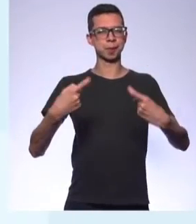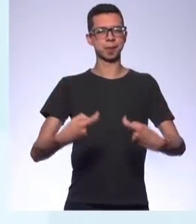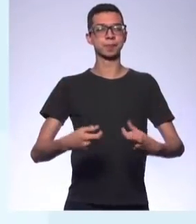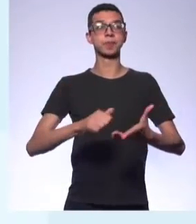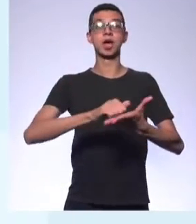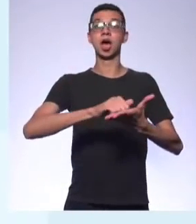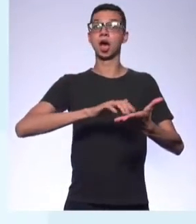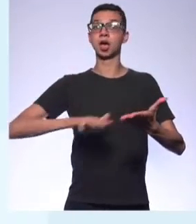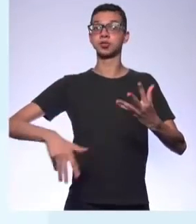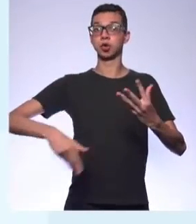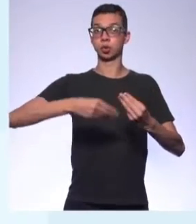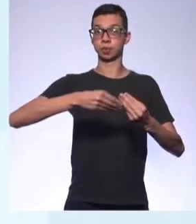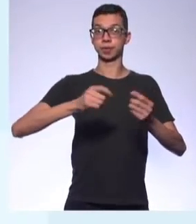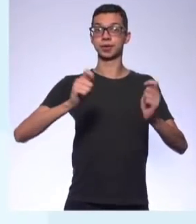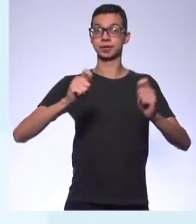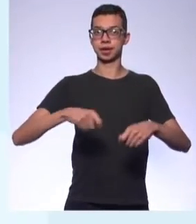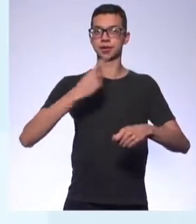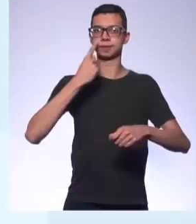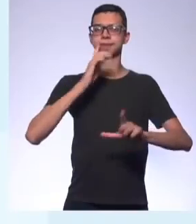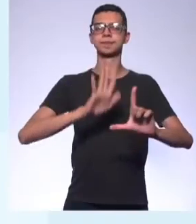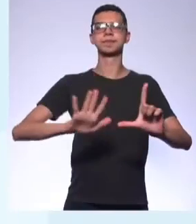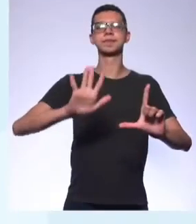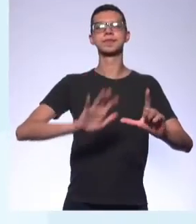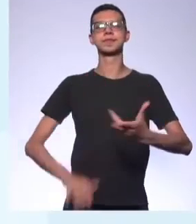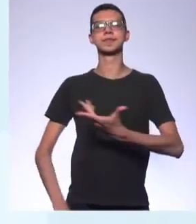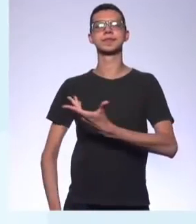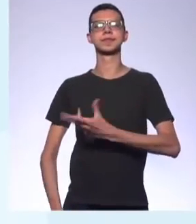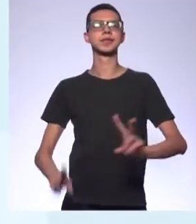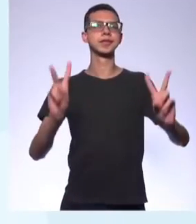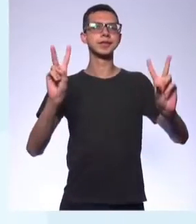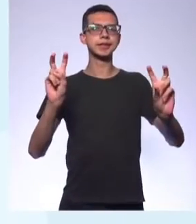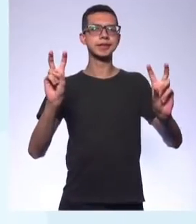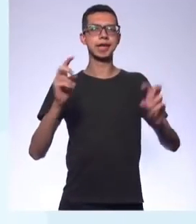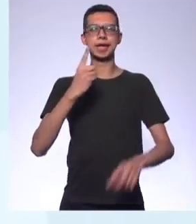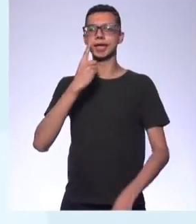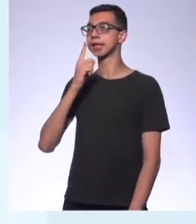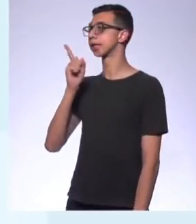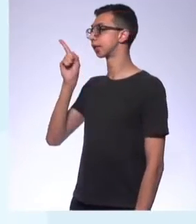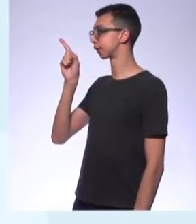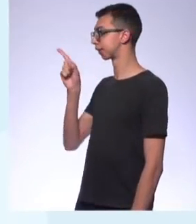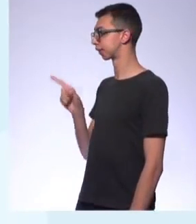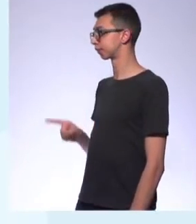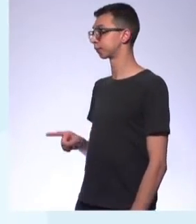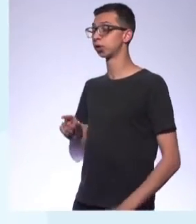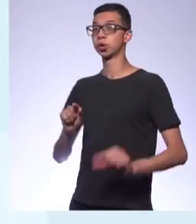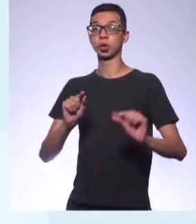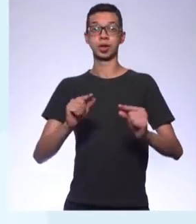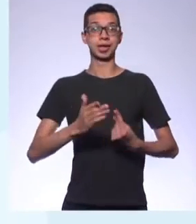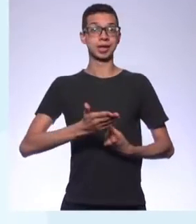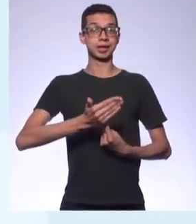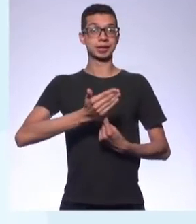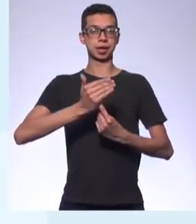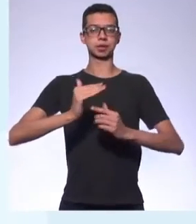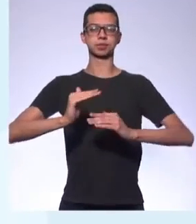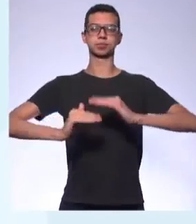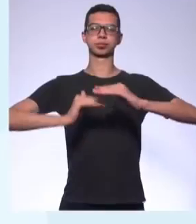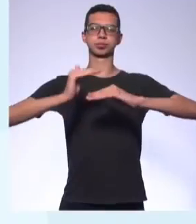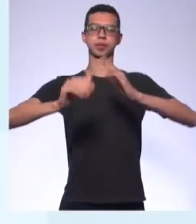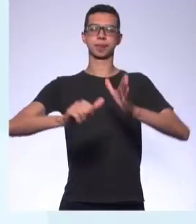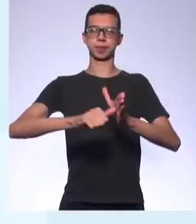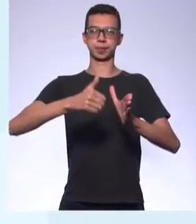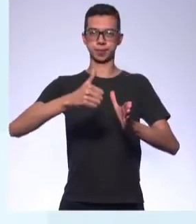Atividades complementares na tela, os temas estão aí. Os avanços tecnológicos durante a Primeira Guerra